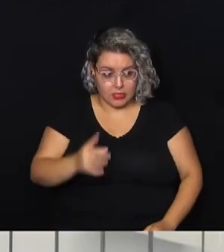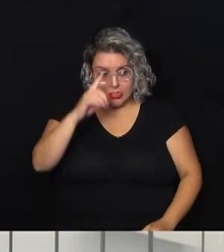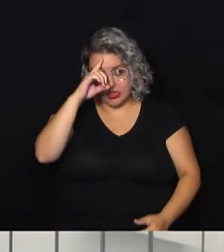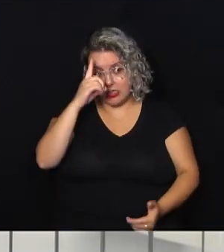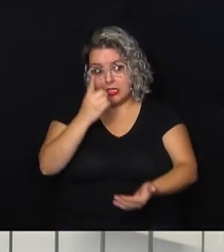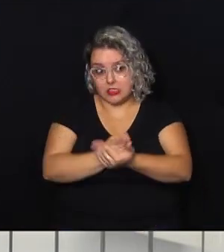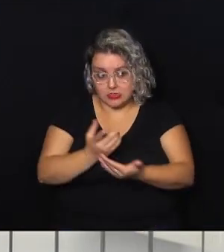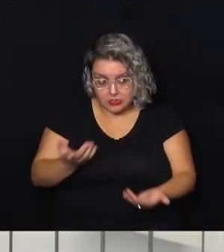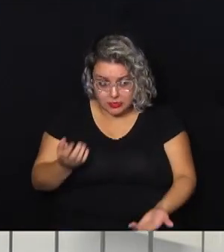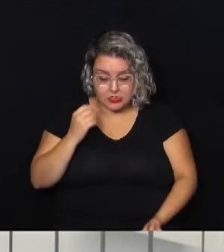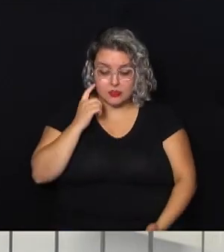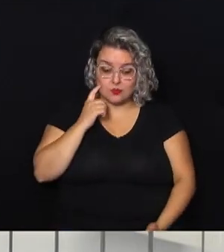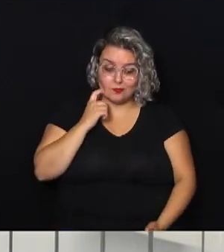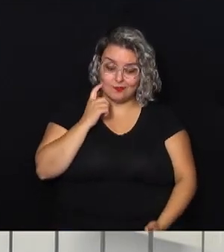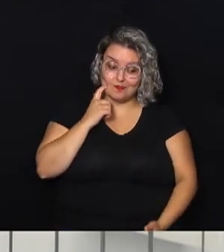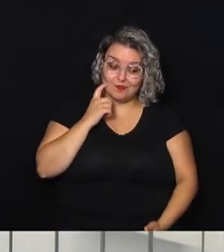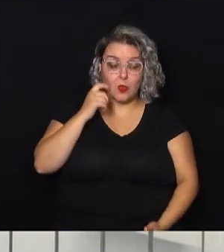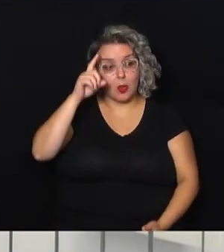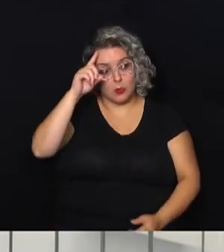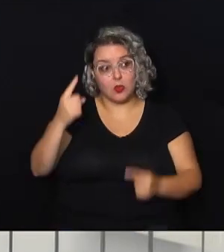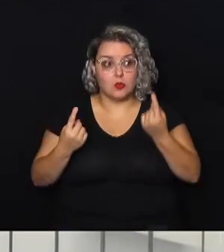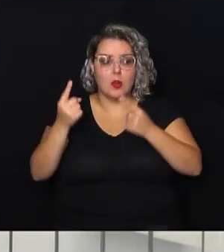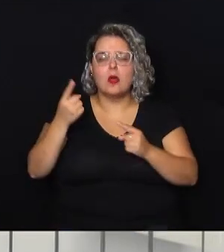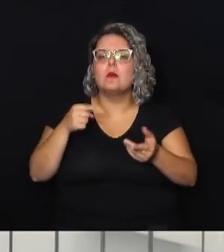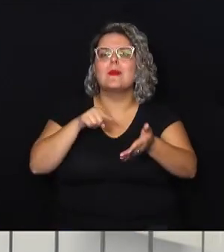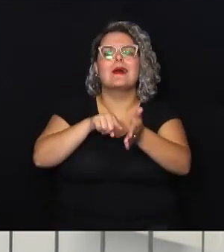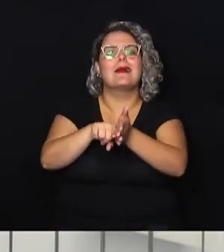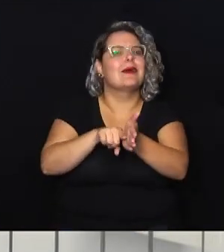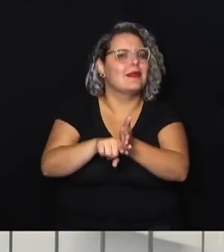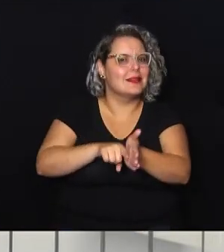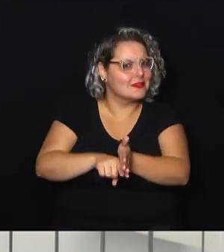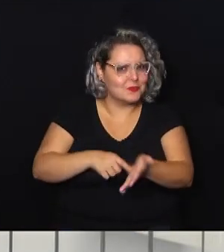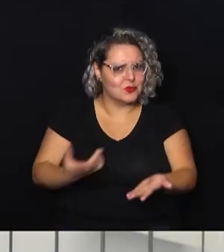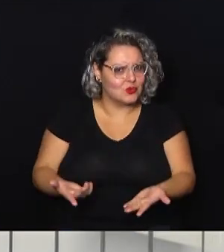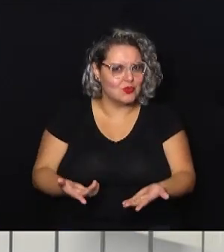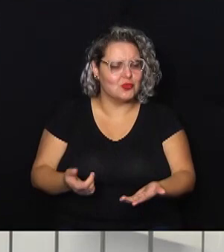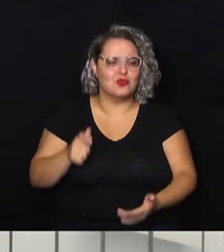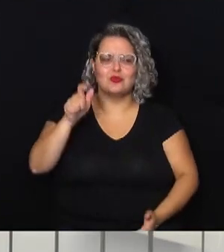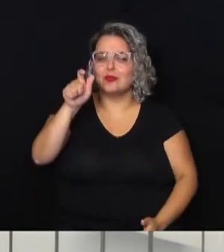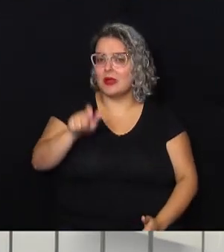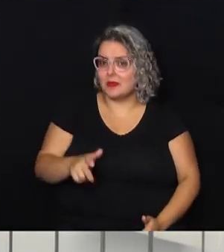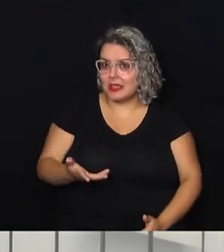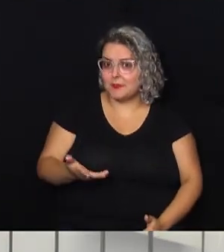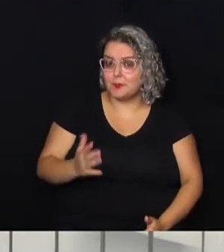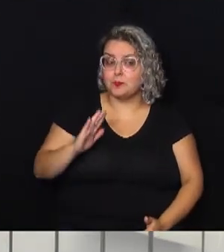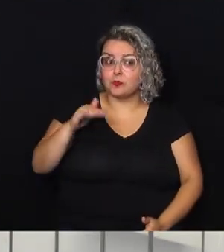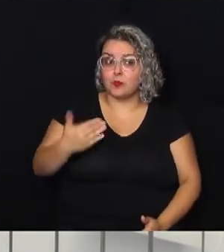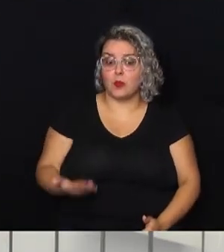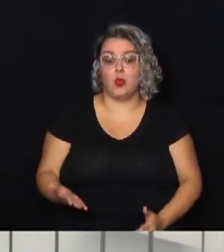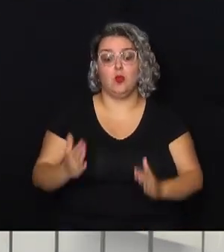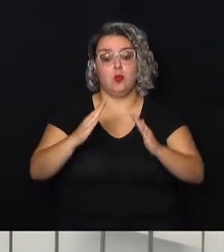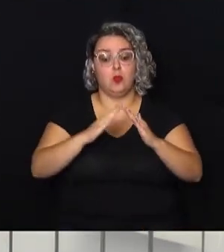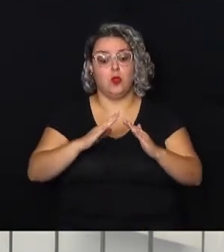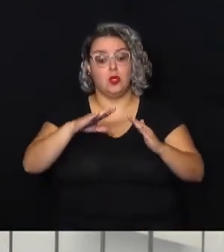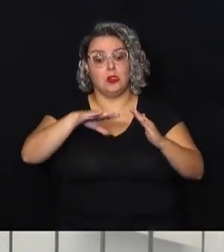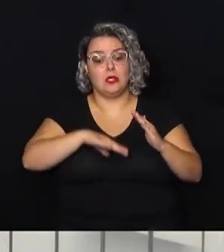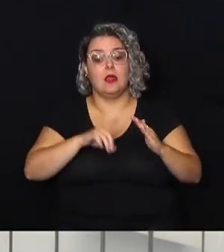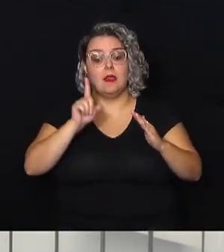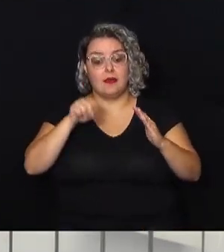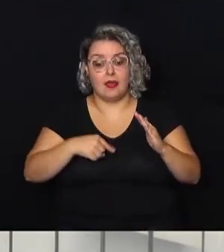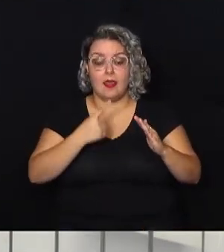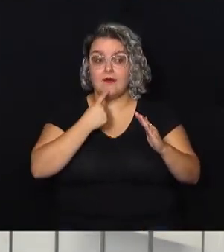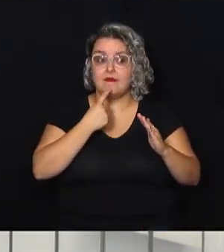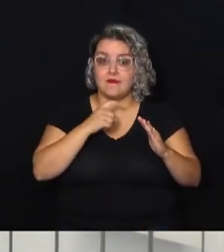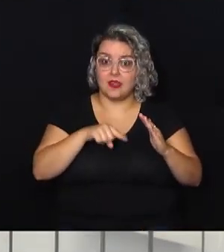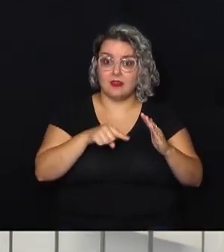Carnaval. Sobre aqueles questionamentos de uma determinada pessoa, quando ela mora em uma cidade que é feriado, mas